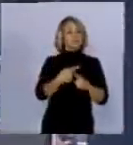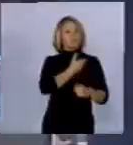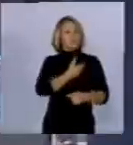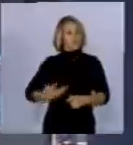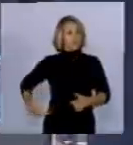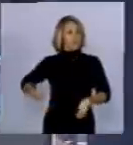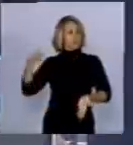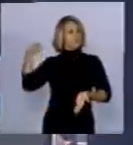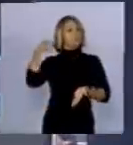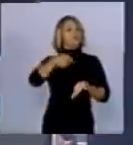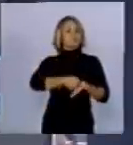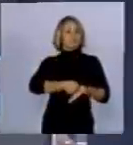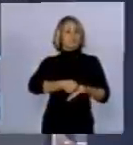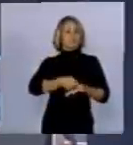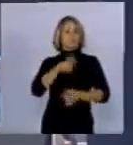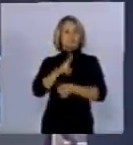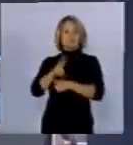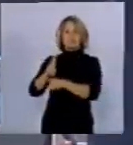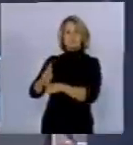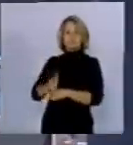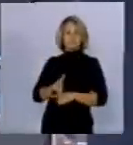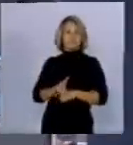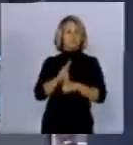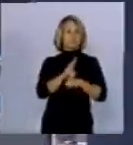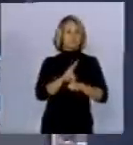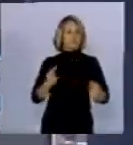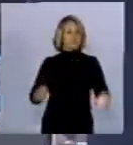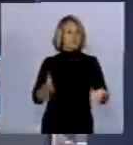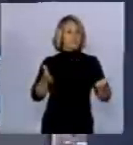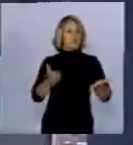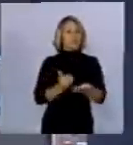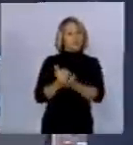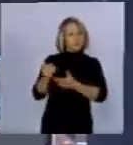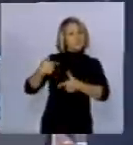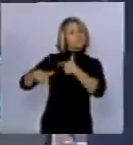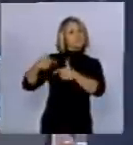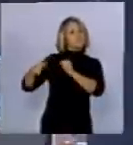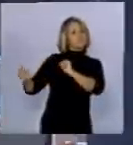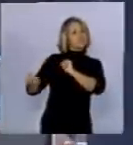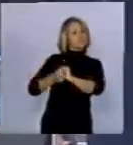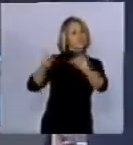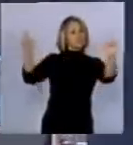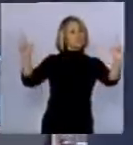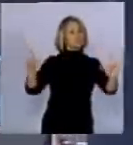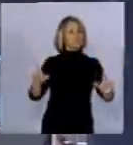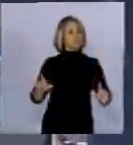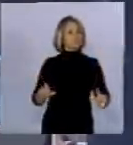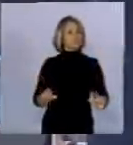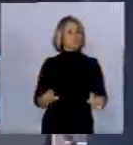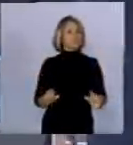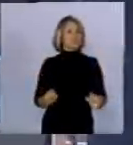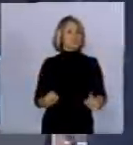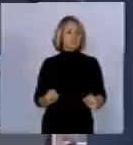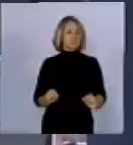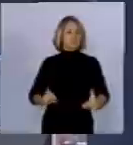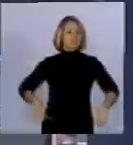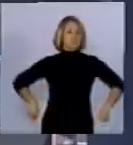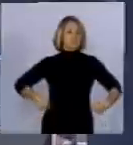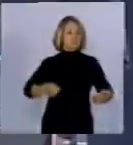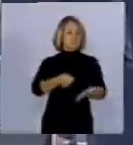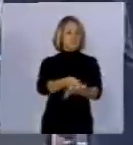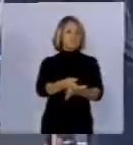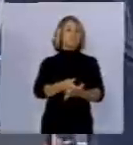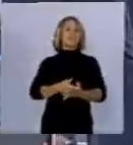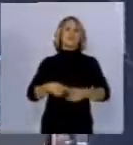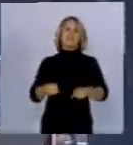assume o seu papel de regulador ou indutor e passa a atuar para reduzir as disparidades e portanto